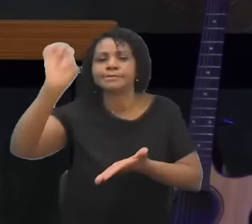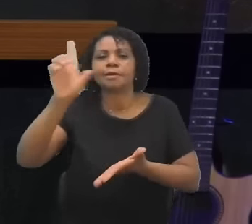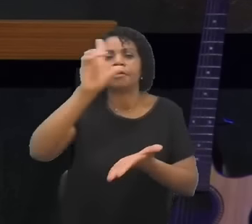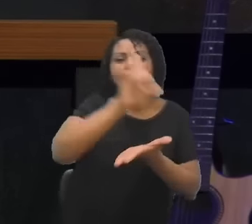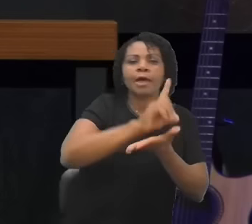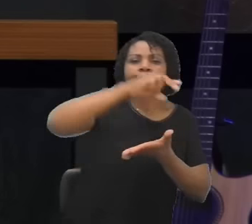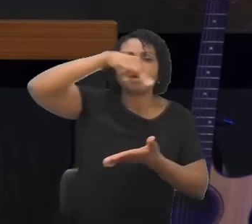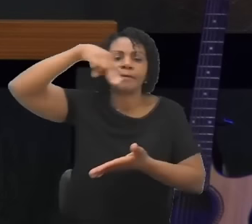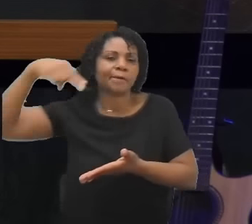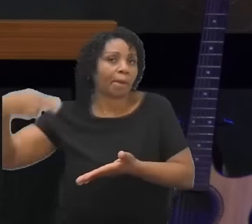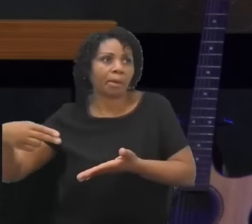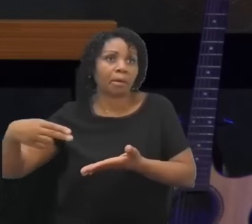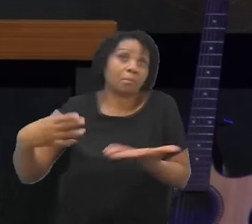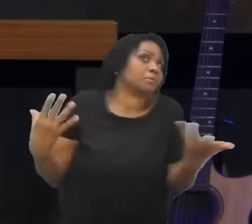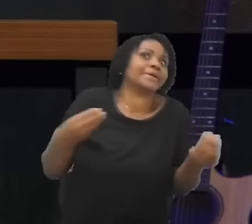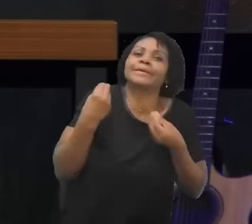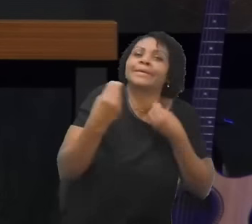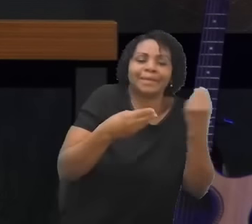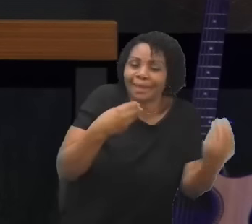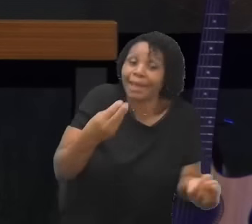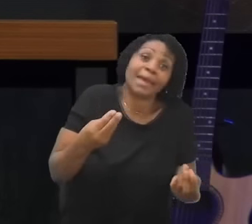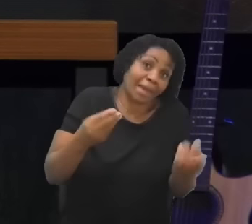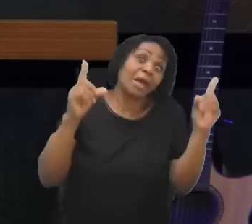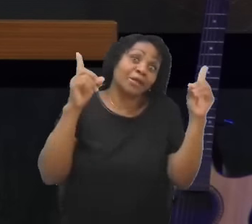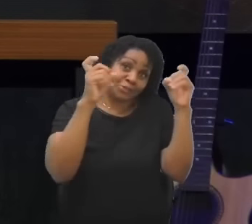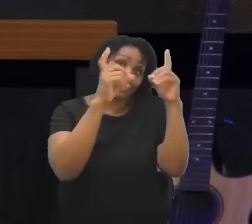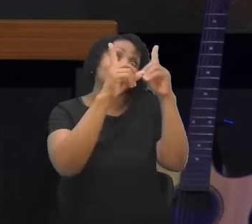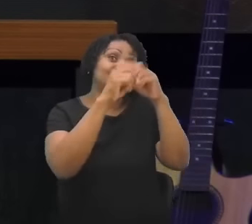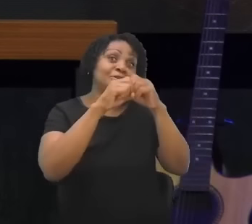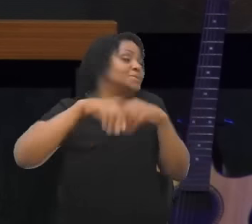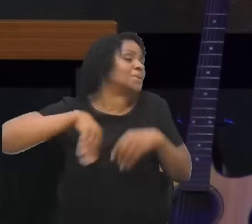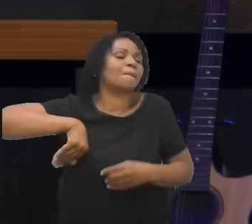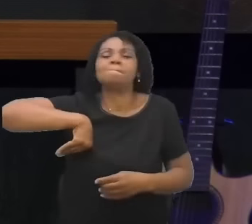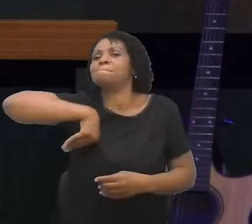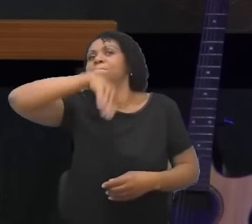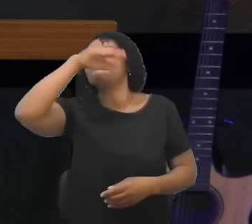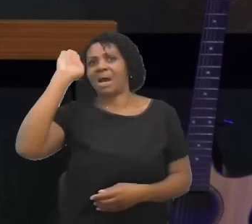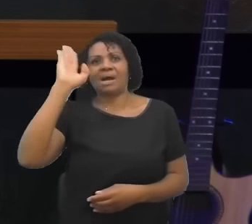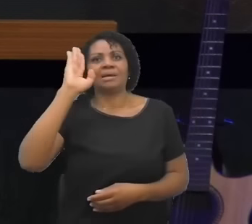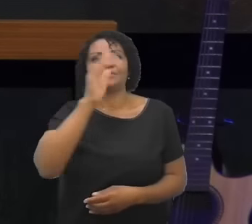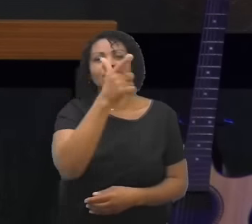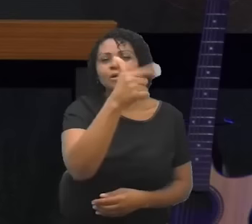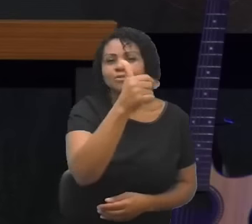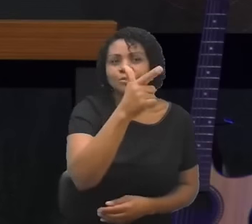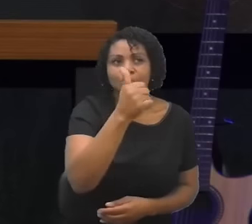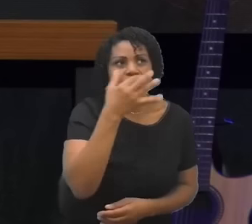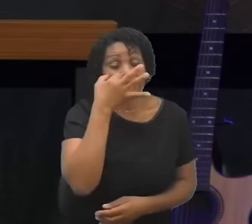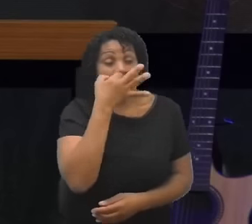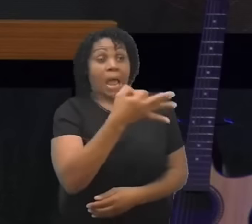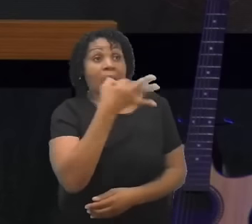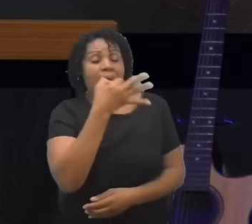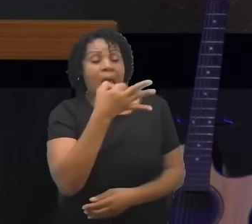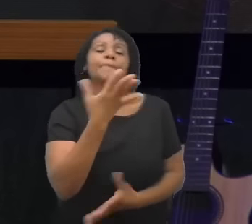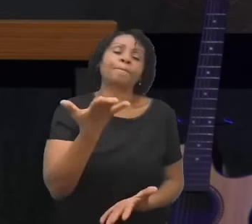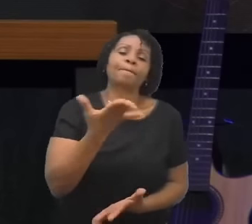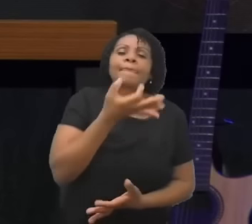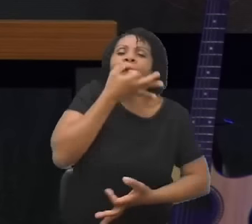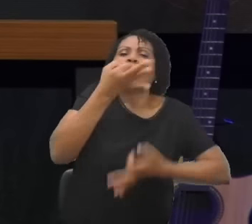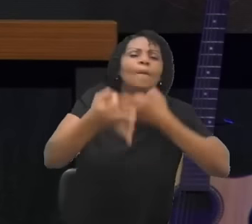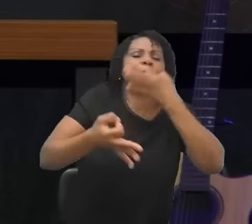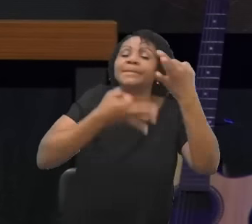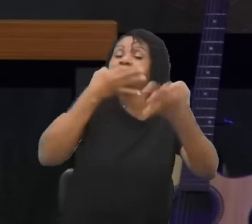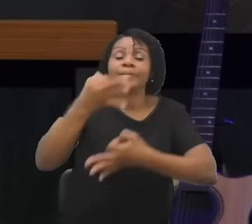Daniel. E a briga vai ficar feia aí, né? Porque tem mais do que 12 que chama assim a atenção. Mas a tua opinião, a minha